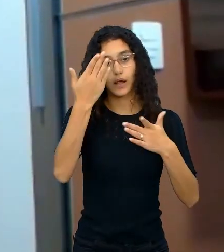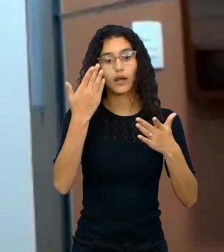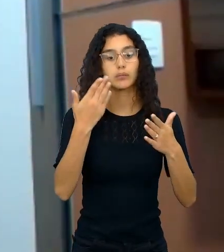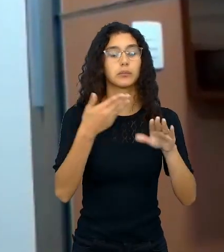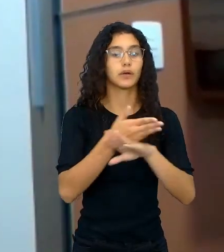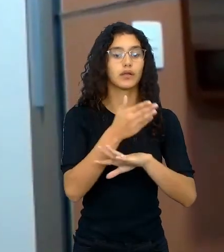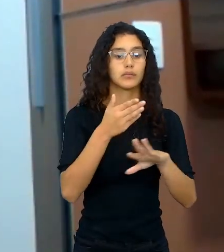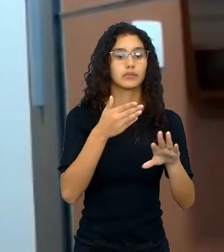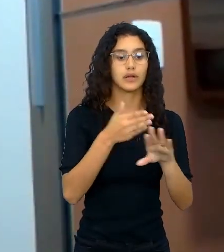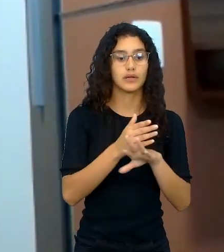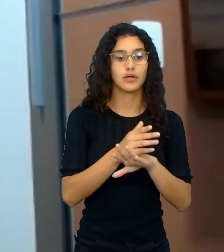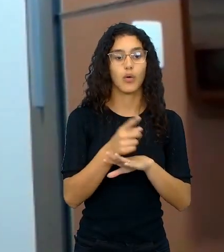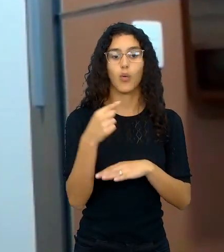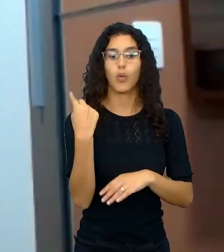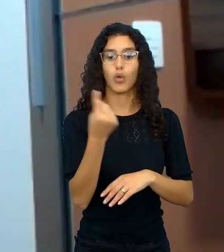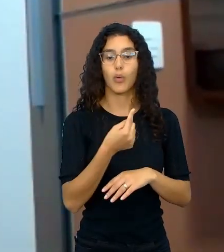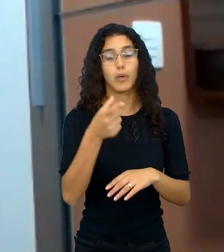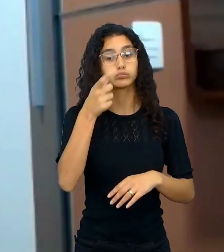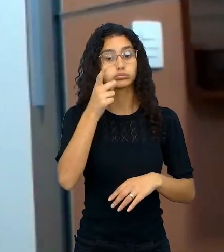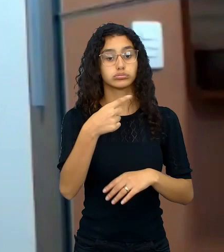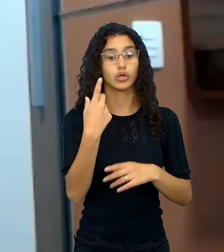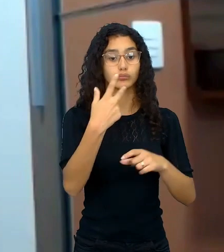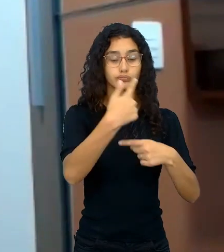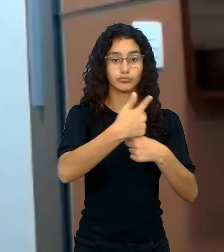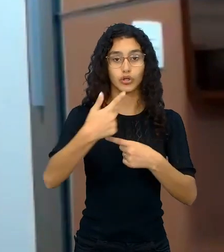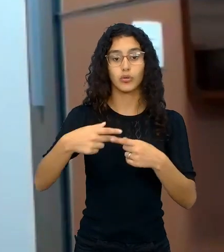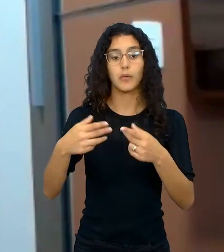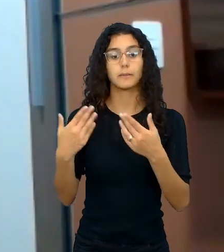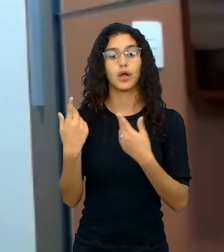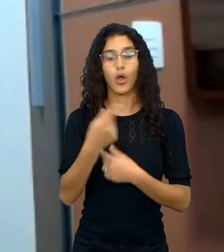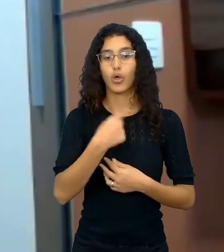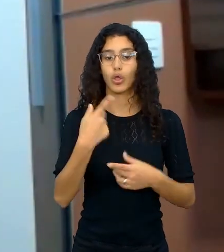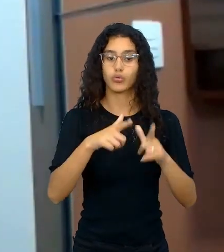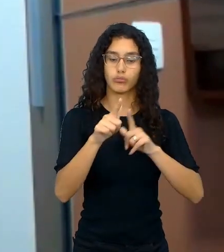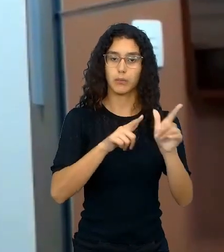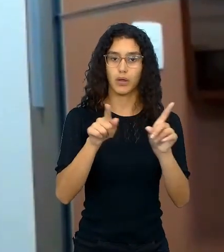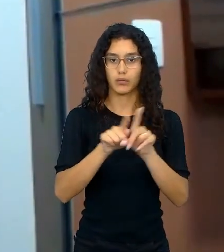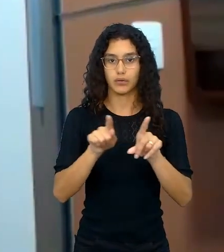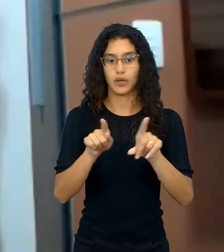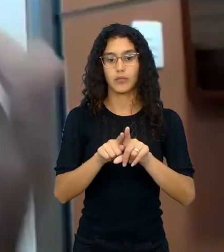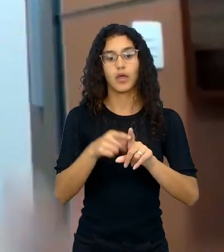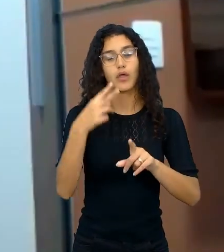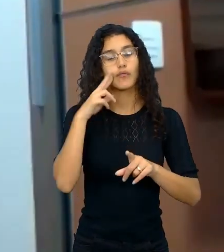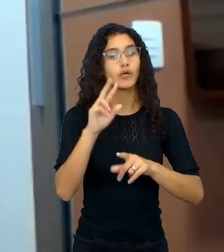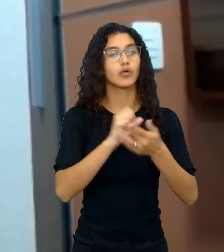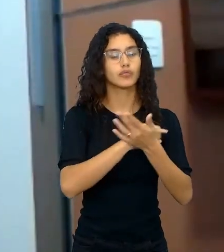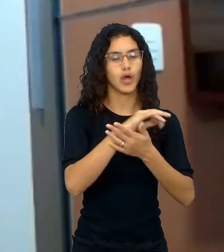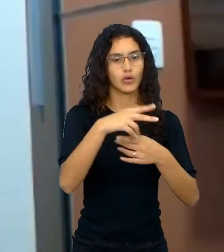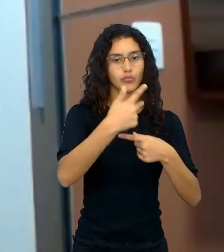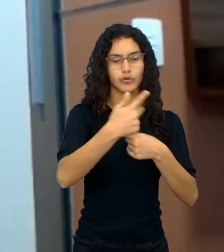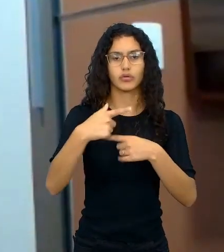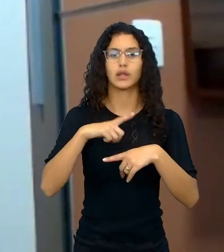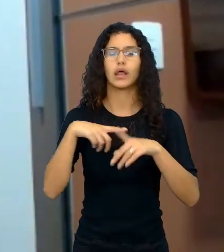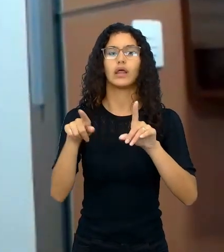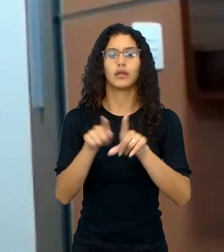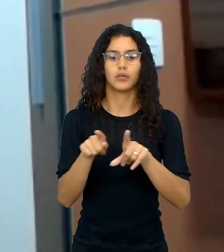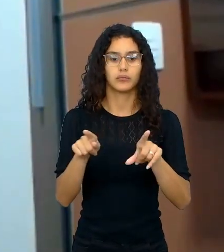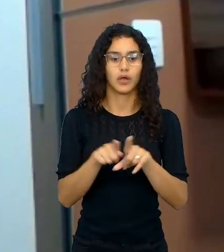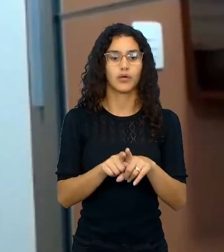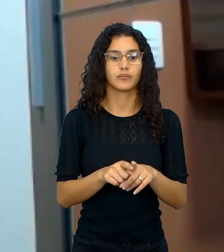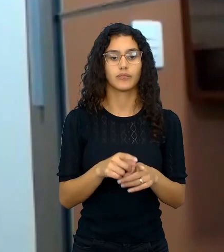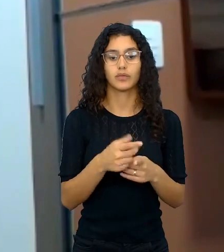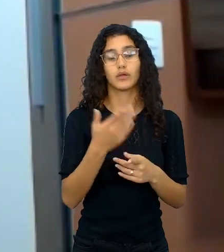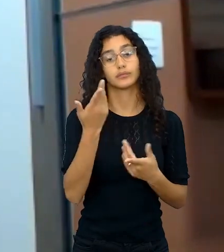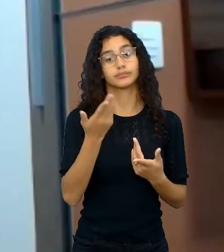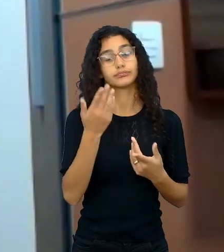pela sua participação, por assistir esse vídeo, por prestigiar o nosso trabalho. Consulte os outros vídeos, não é? E